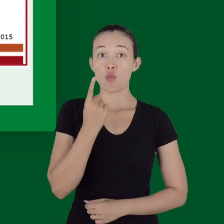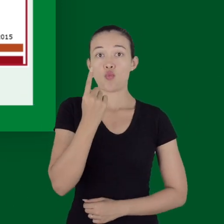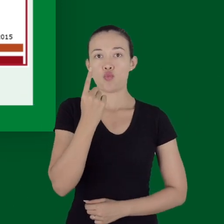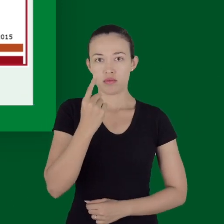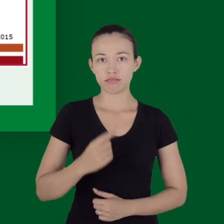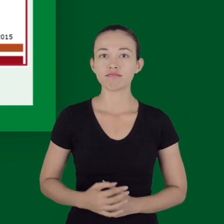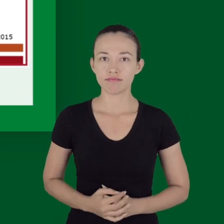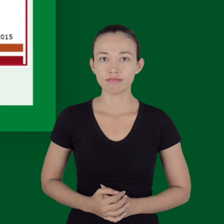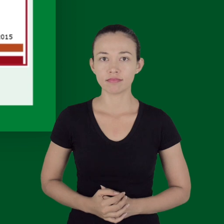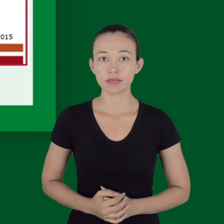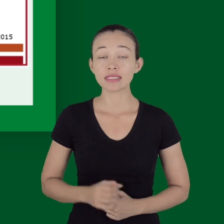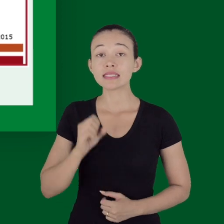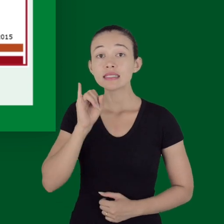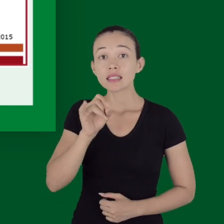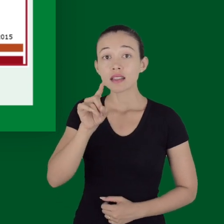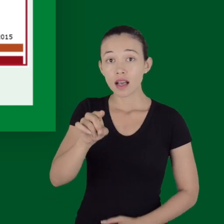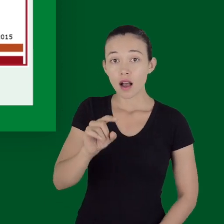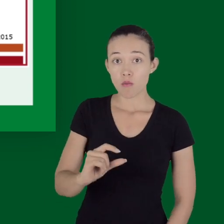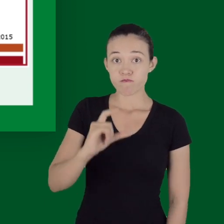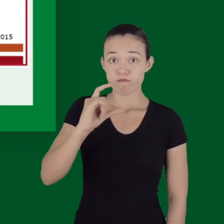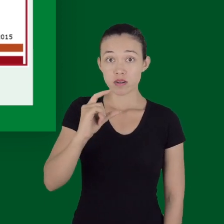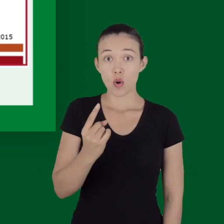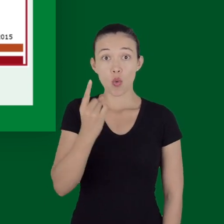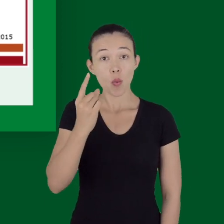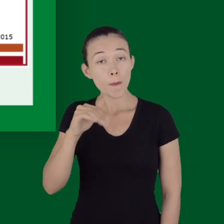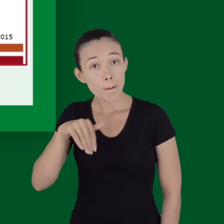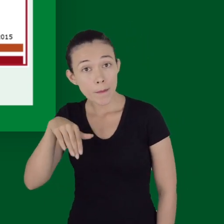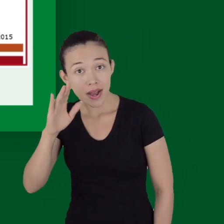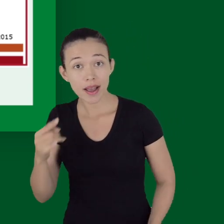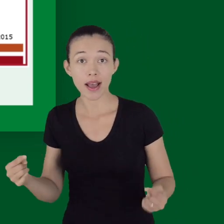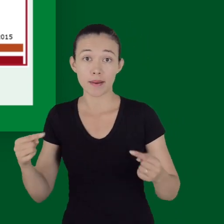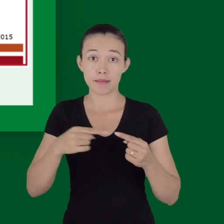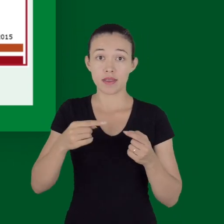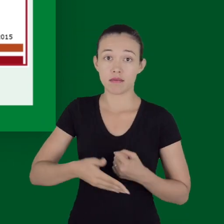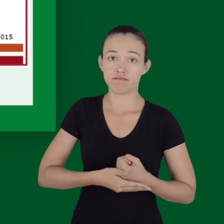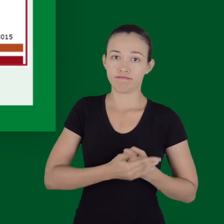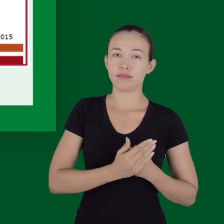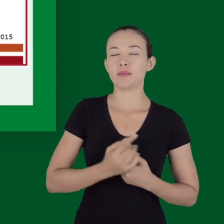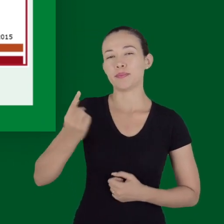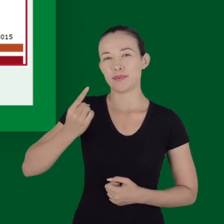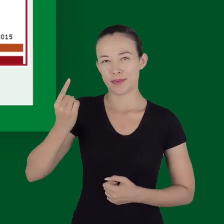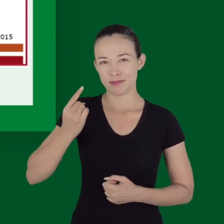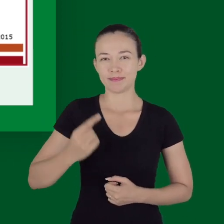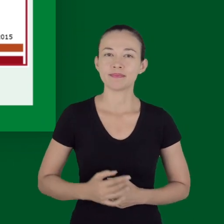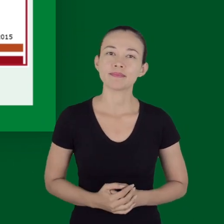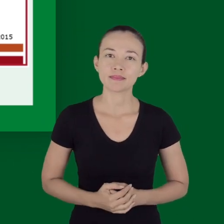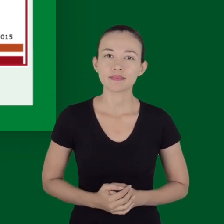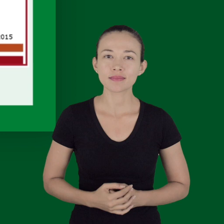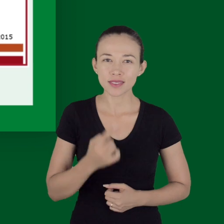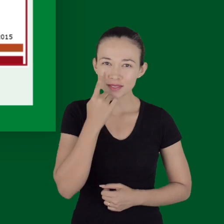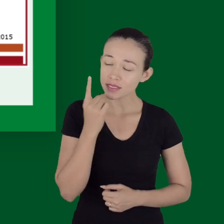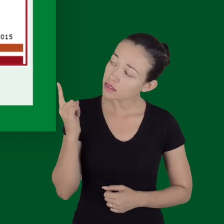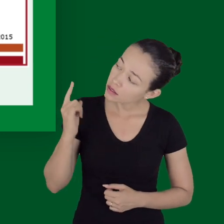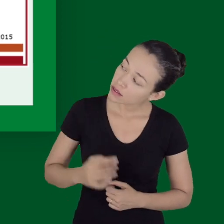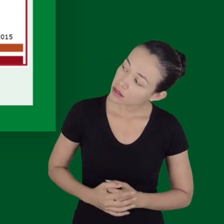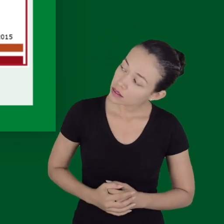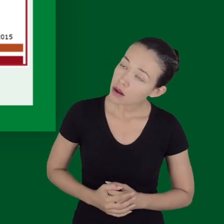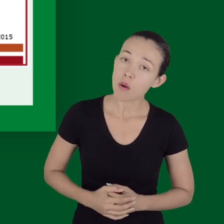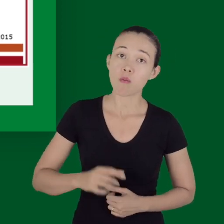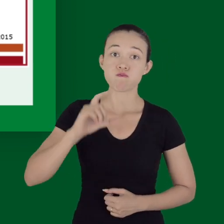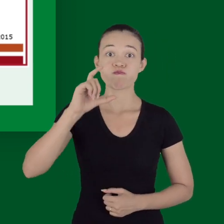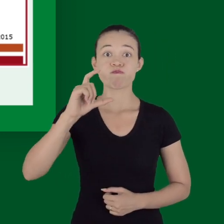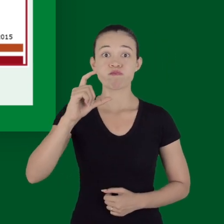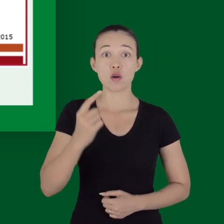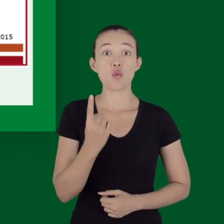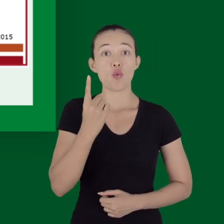quadradão. Se passar de um quadradão, a gente considera um BAV de primeiro. Ou seja, aqui no representado, a gente consegue ver que